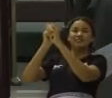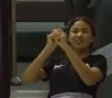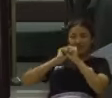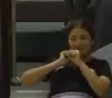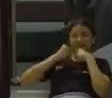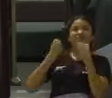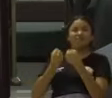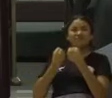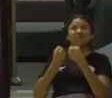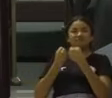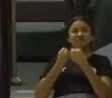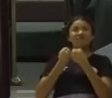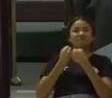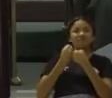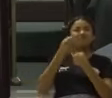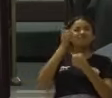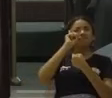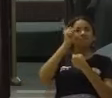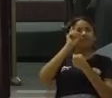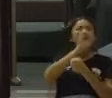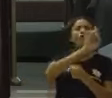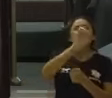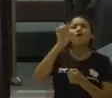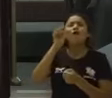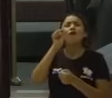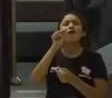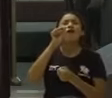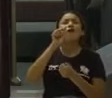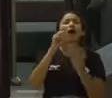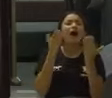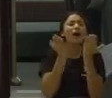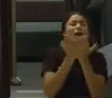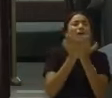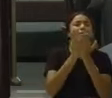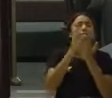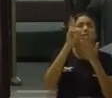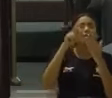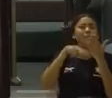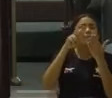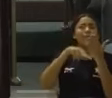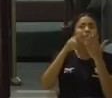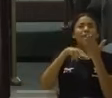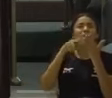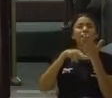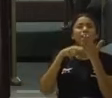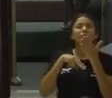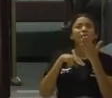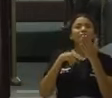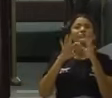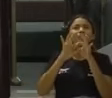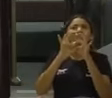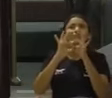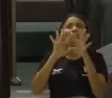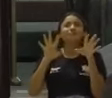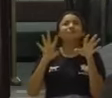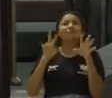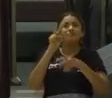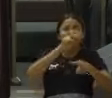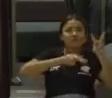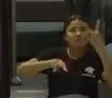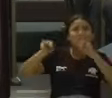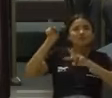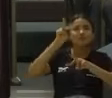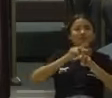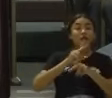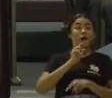E vou te dizer algo à luz da Bíblia Sagrada, para eu poder liberar os senhores hoje aqui. Quando o Senhor diz a